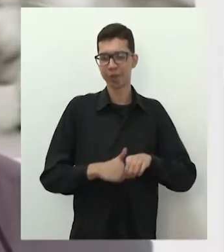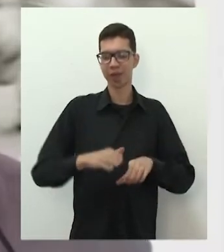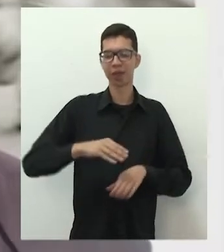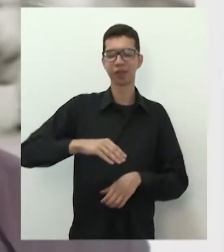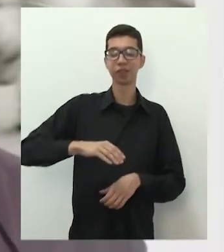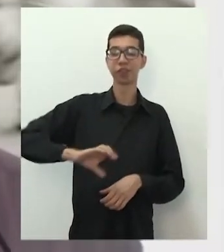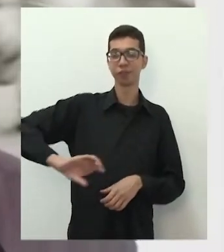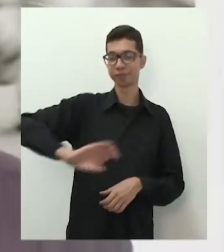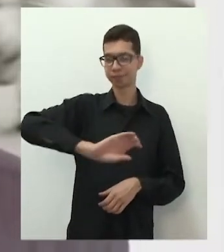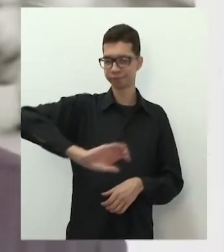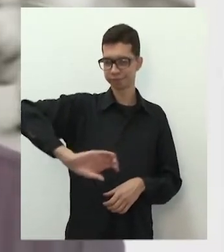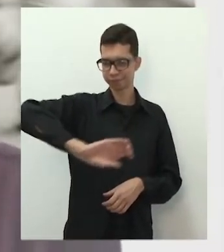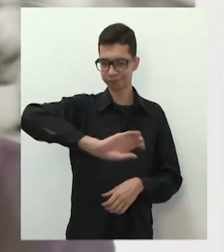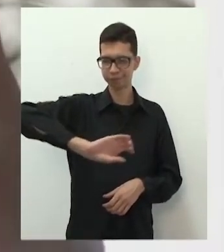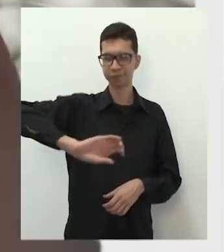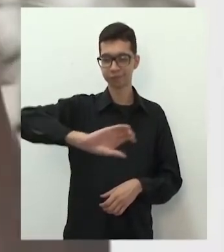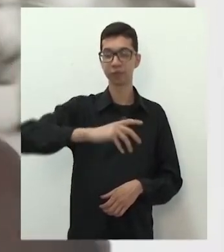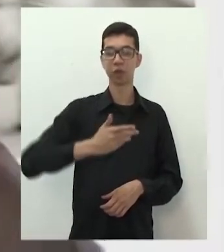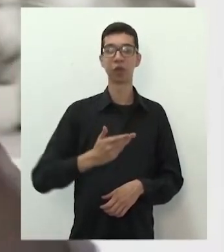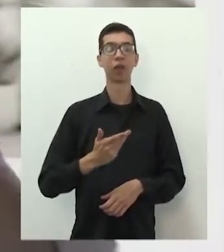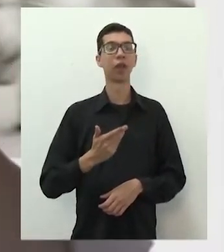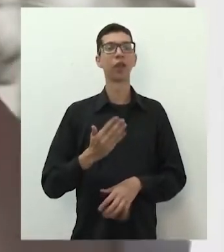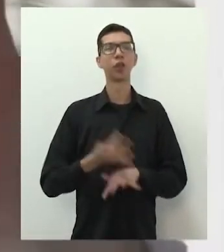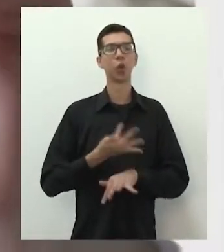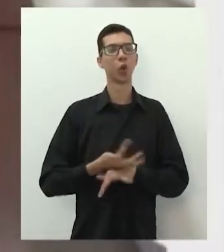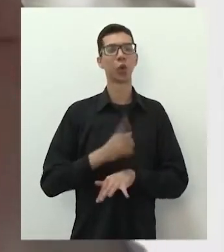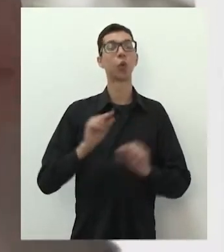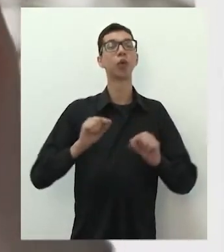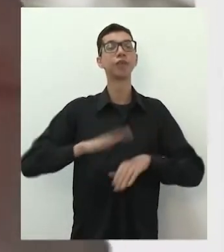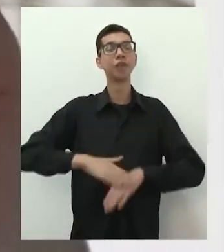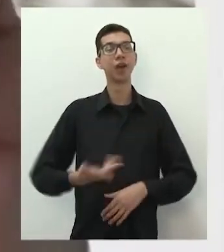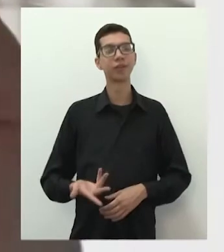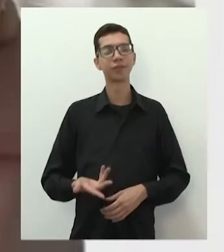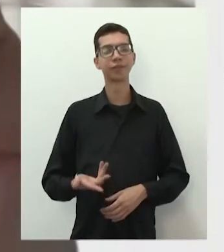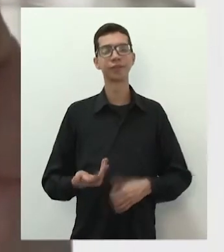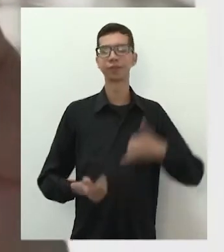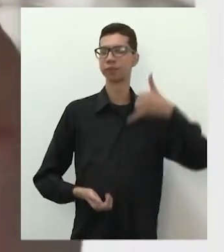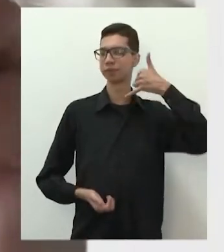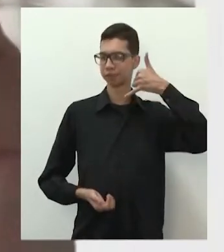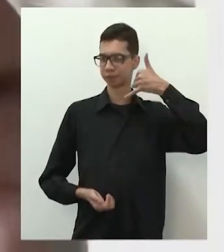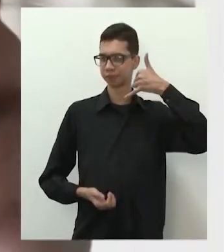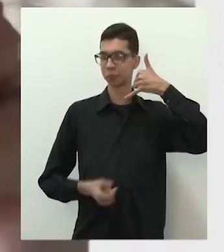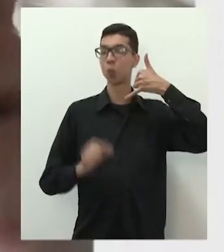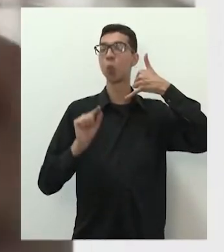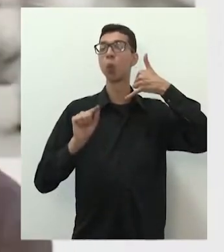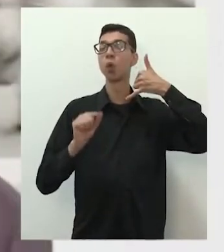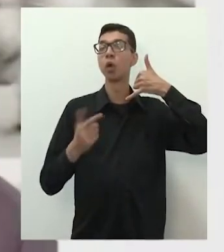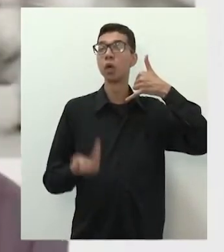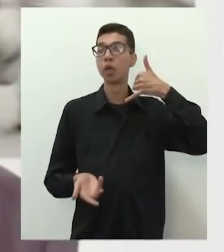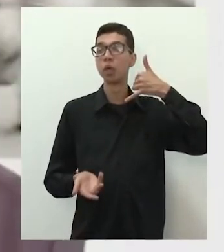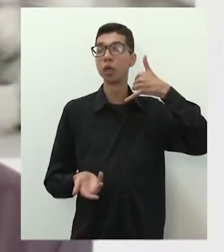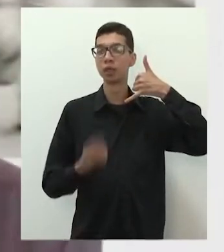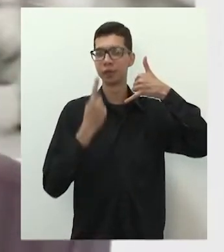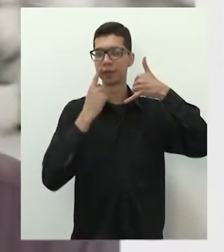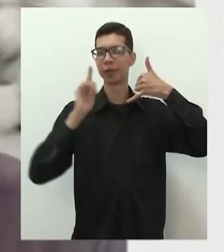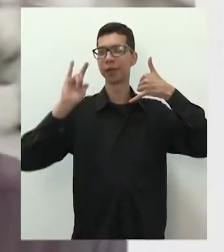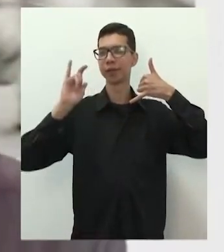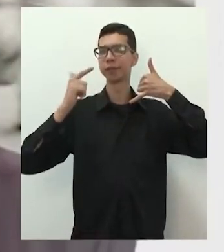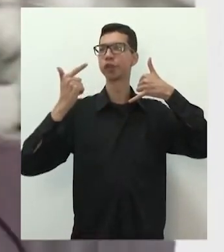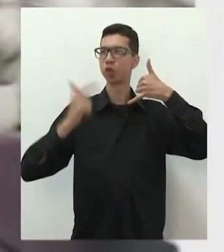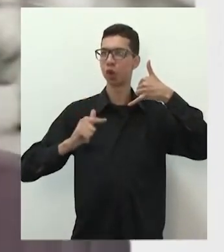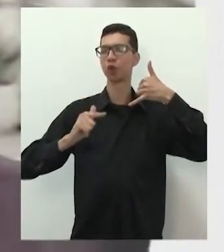macarrão vagabundo na despensa, aquele macarrão simplesinho na despensa, pega um molho de tomate vagabundinho, mas é o que ela tem, é o que ela